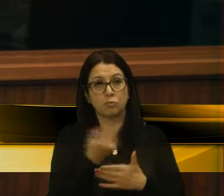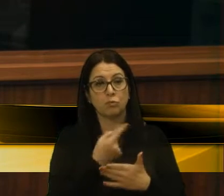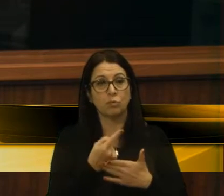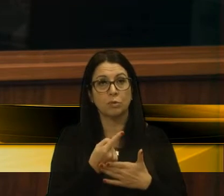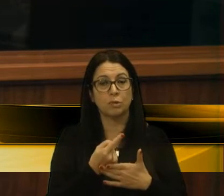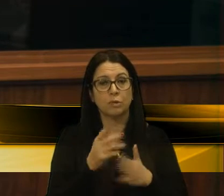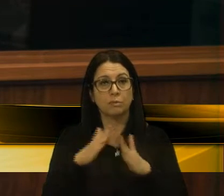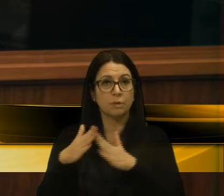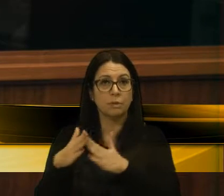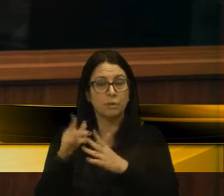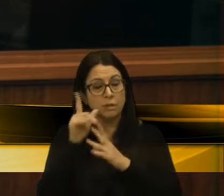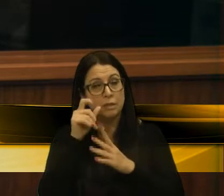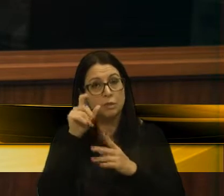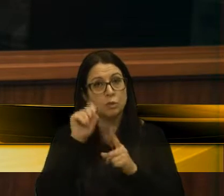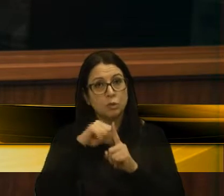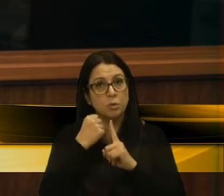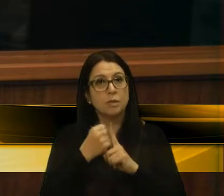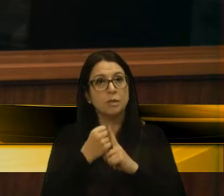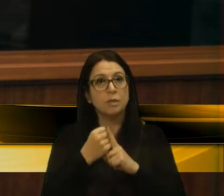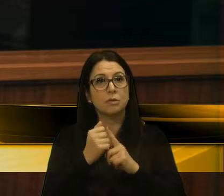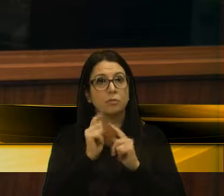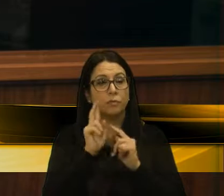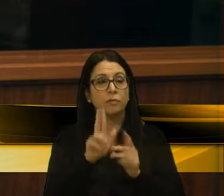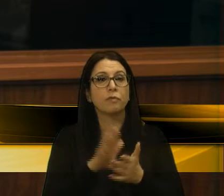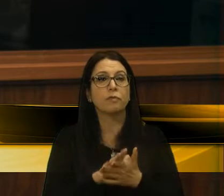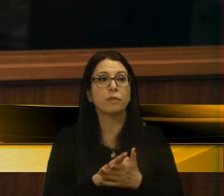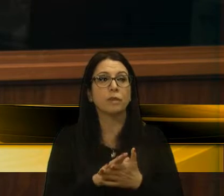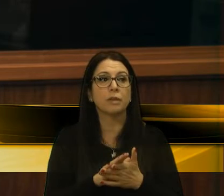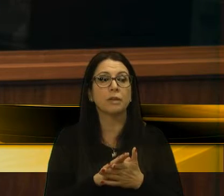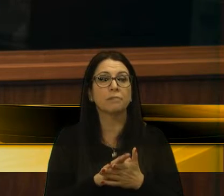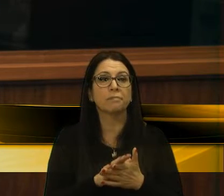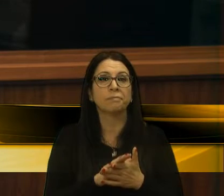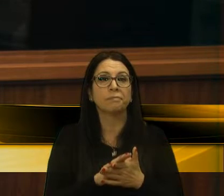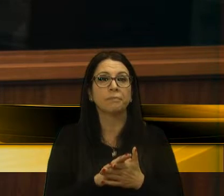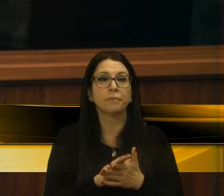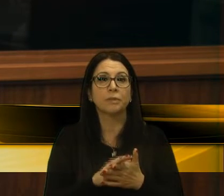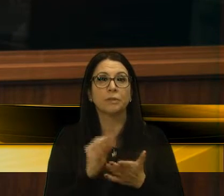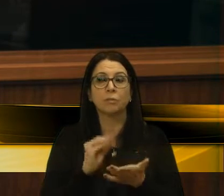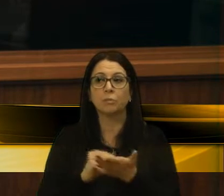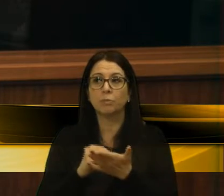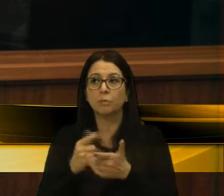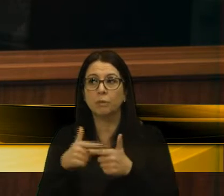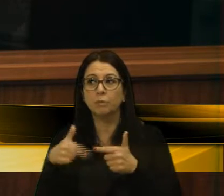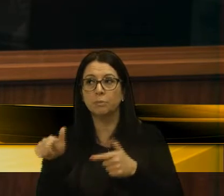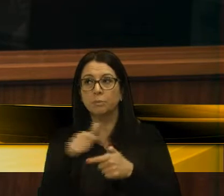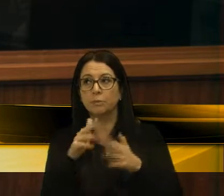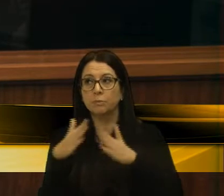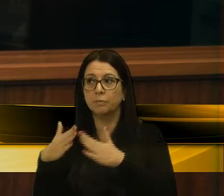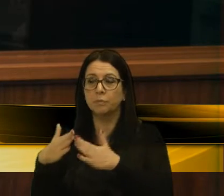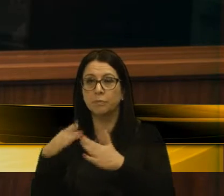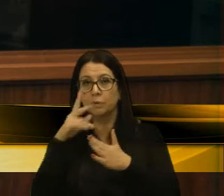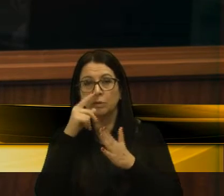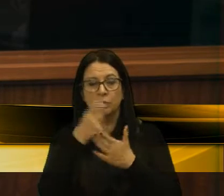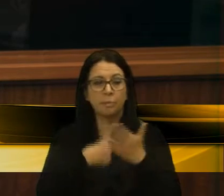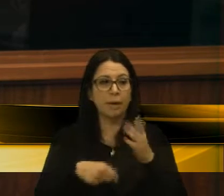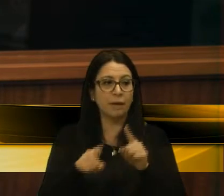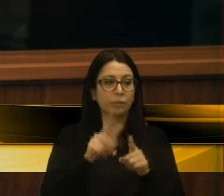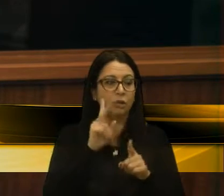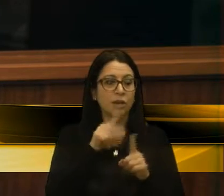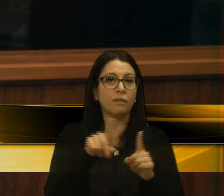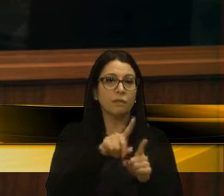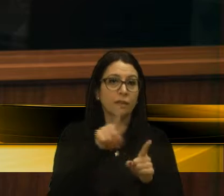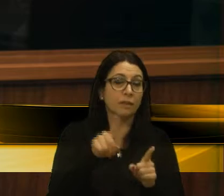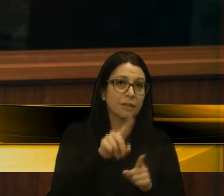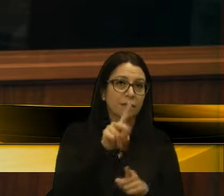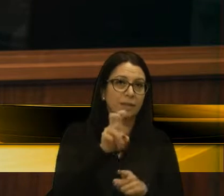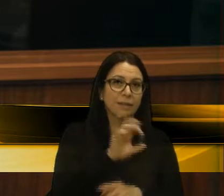de interesse social, considerando o déficit habitacional. Então, a gente também coloca como taxa de permeabilidade 15%,